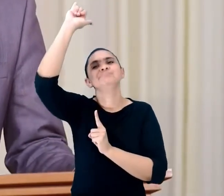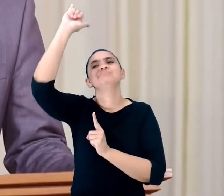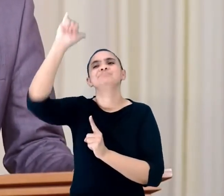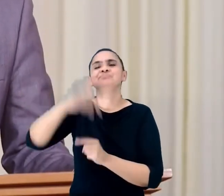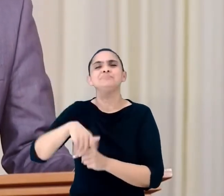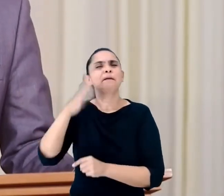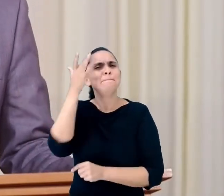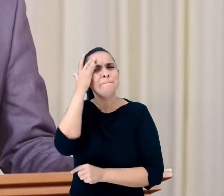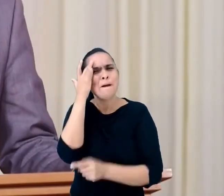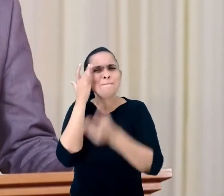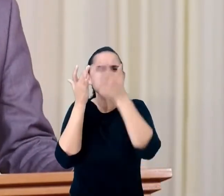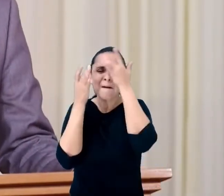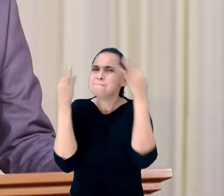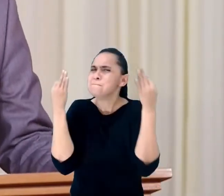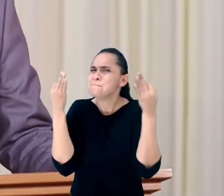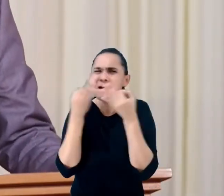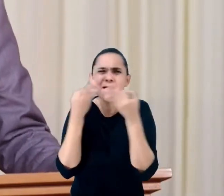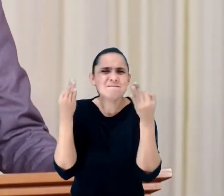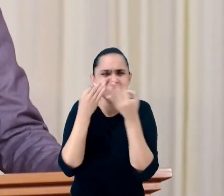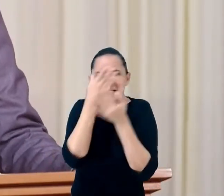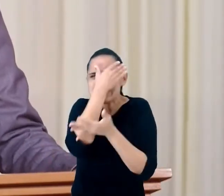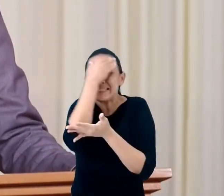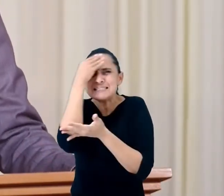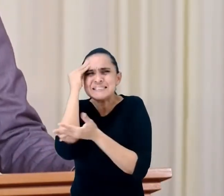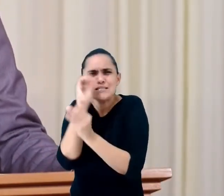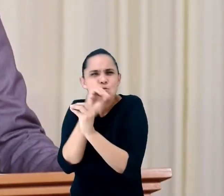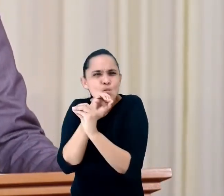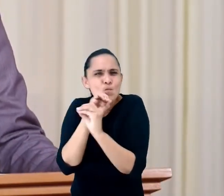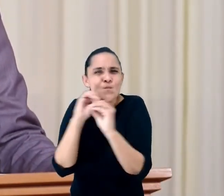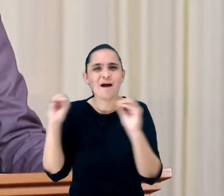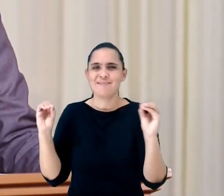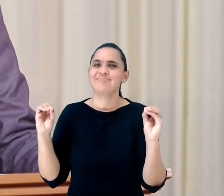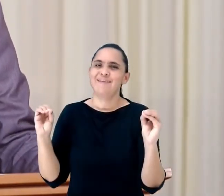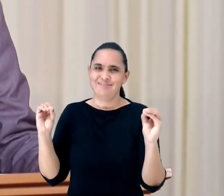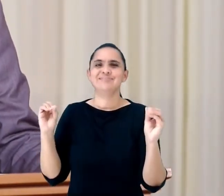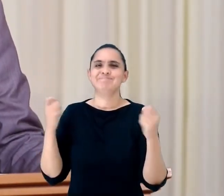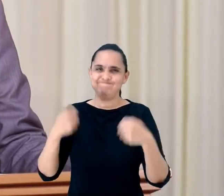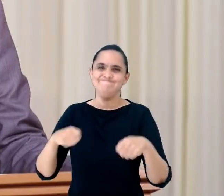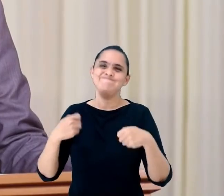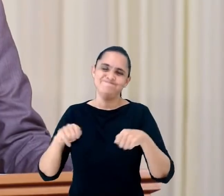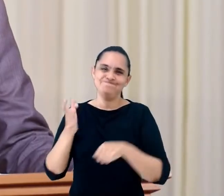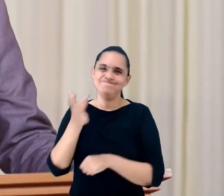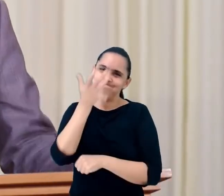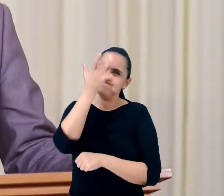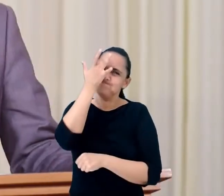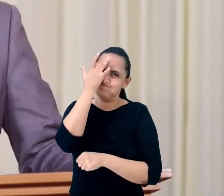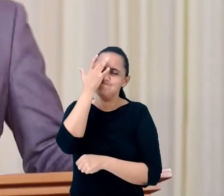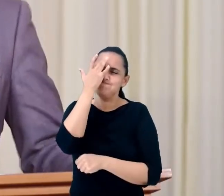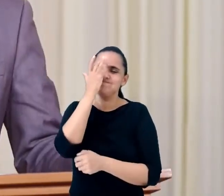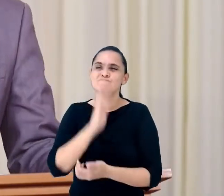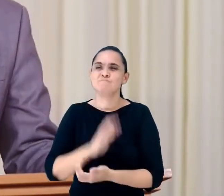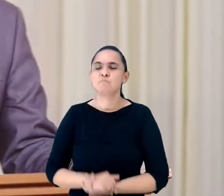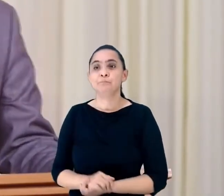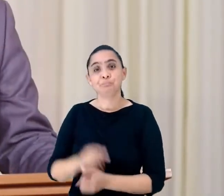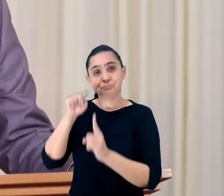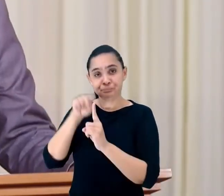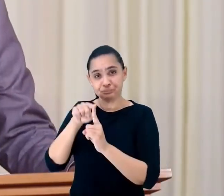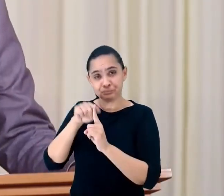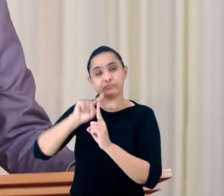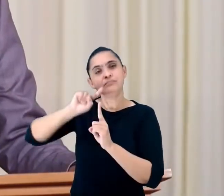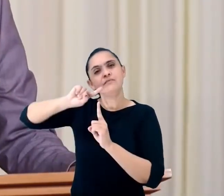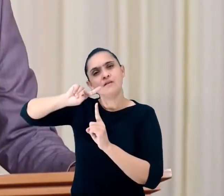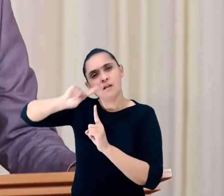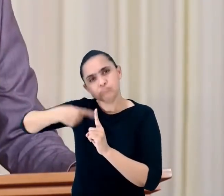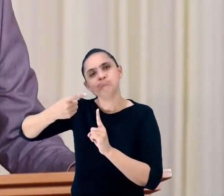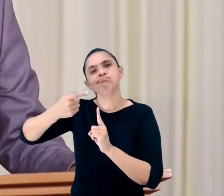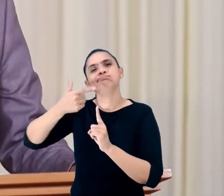decorar perfeitamente, sem nenhum erro, aquela mensagem que estaria sendo trazida. Então ele percorria entre mais